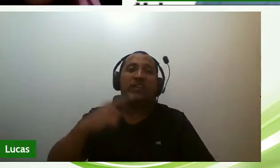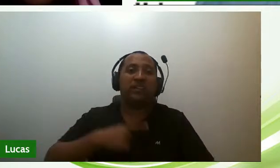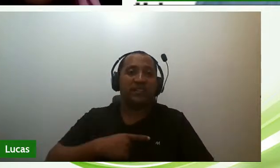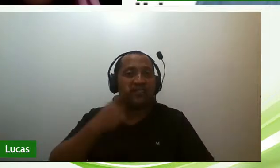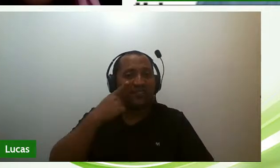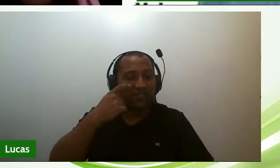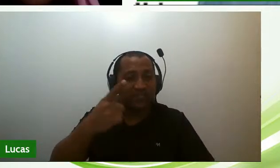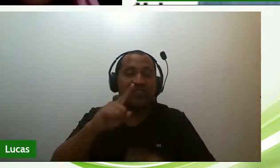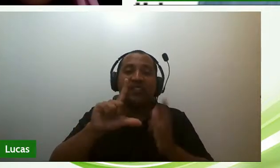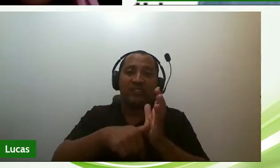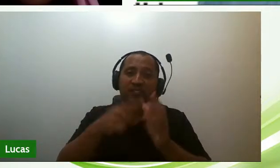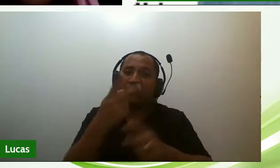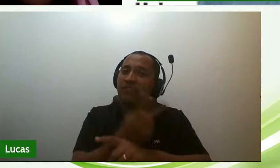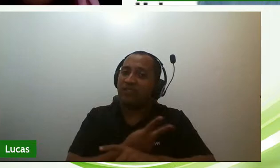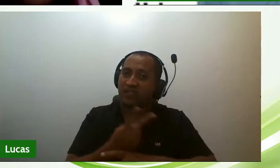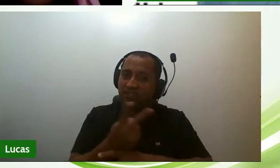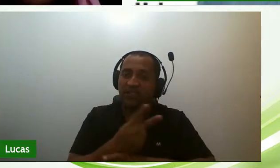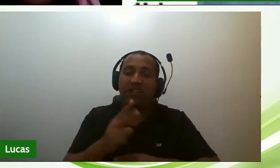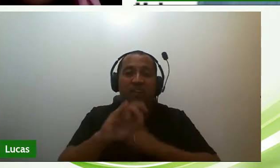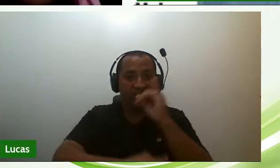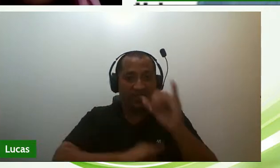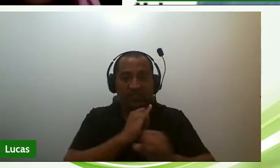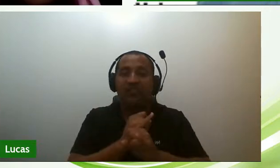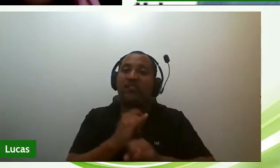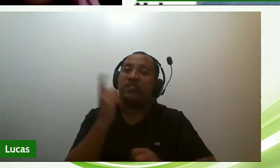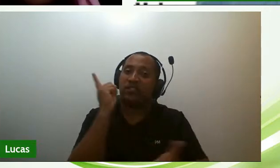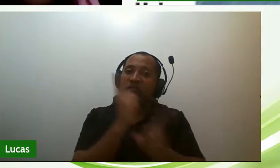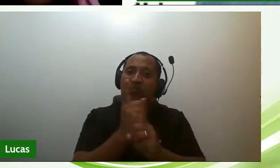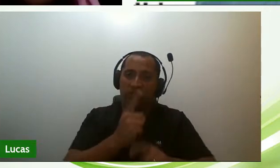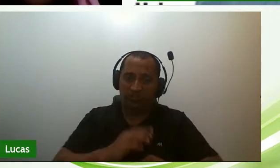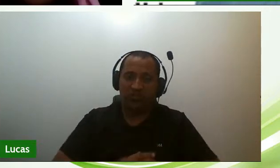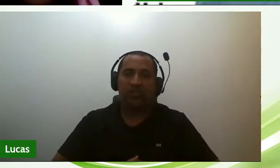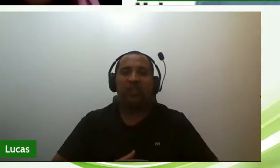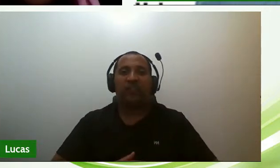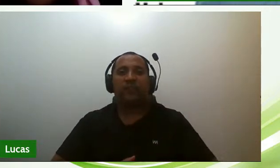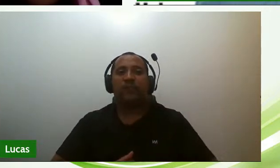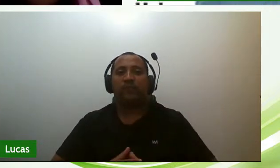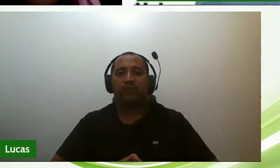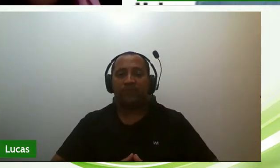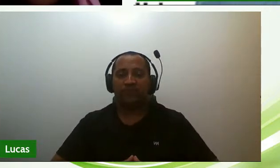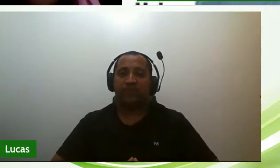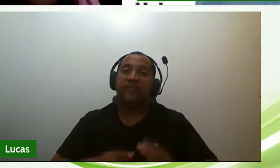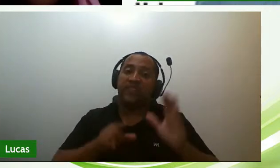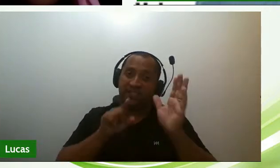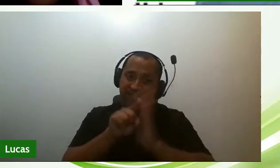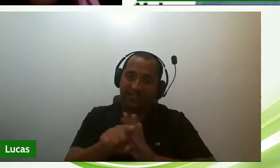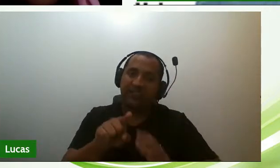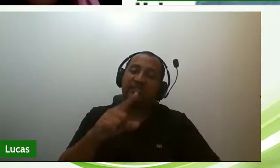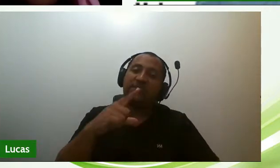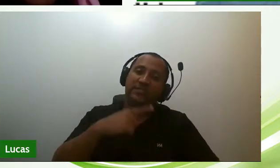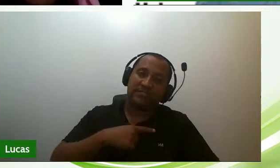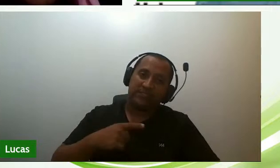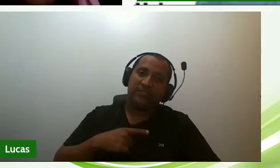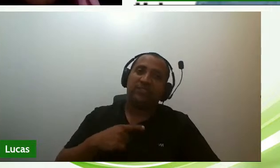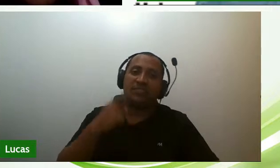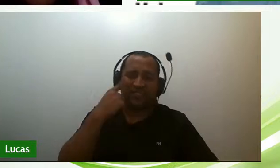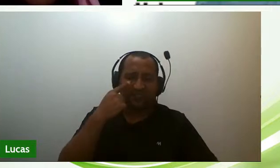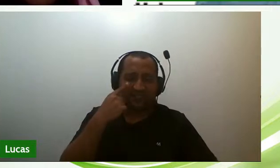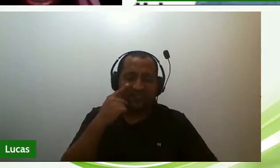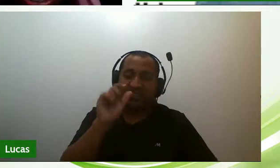dá uma procuradinha aqui na internet, vai localizar. Né. Uma pergunta que veio da Andrea